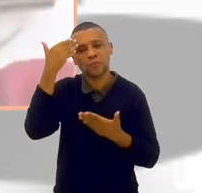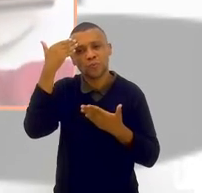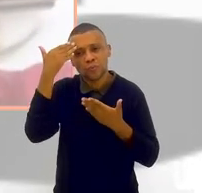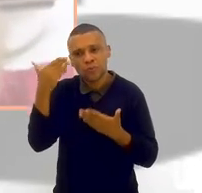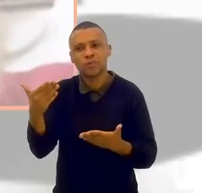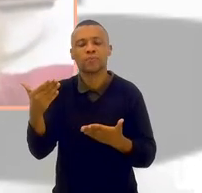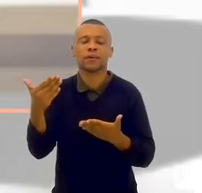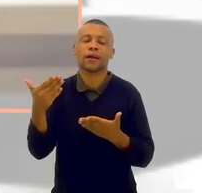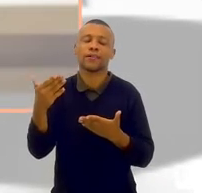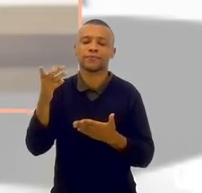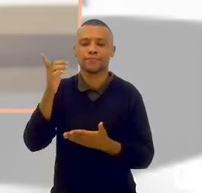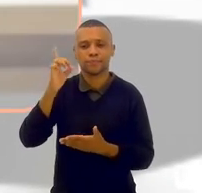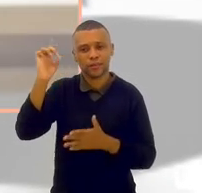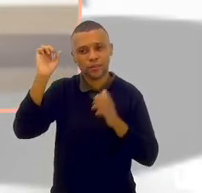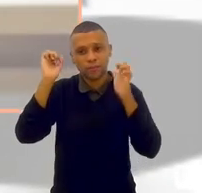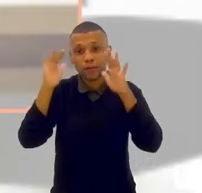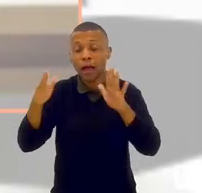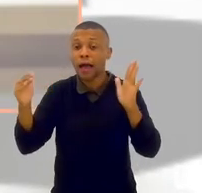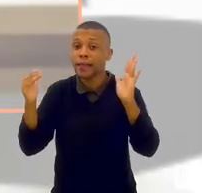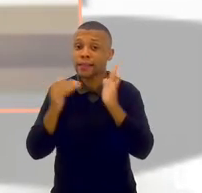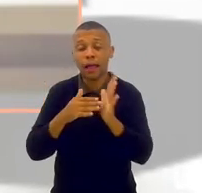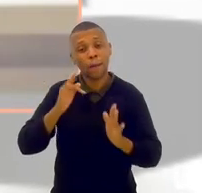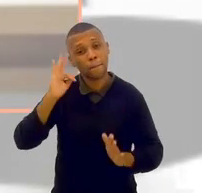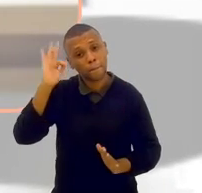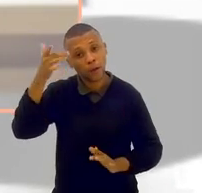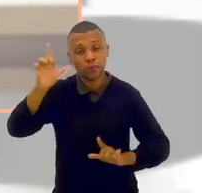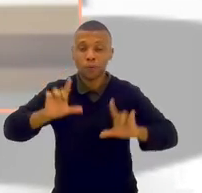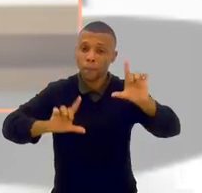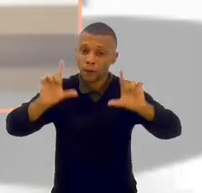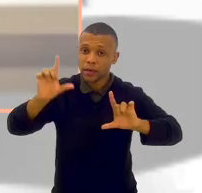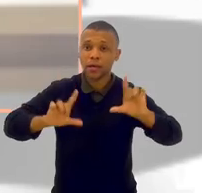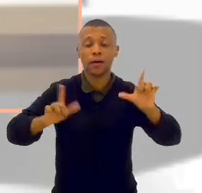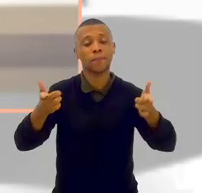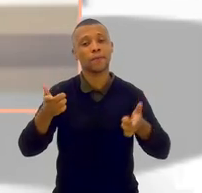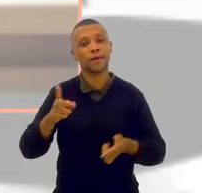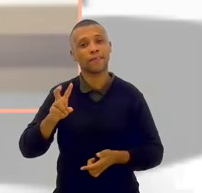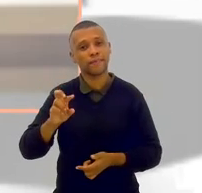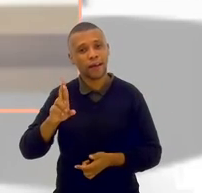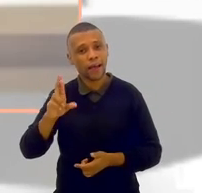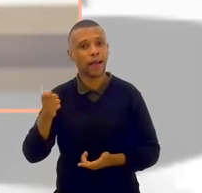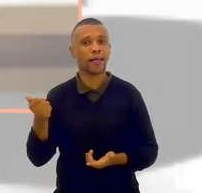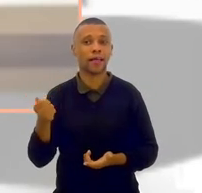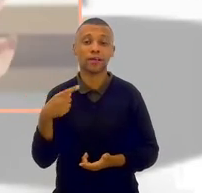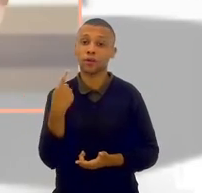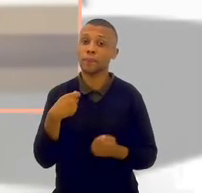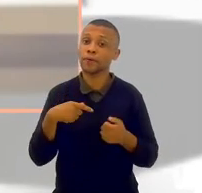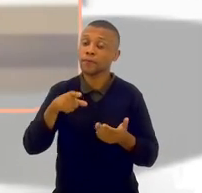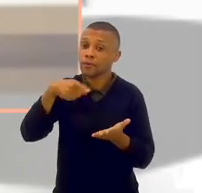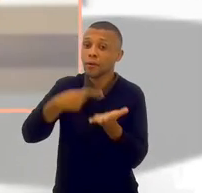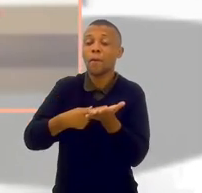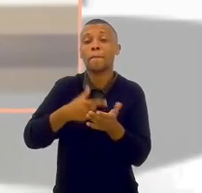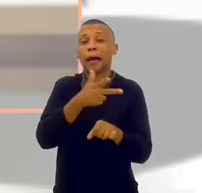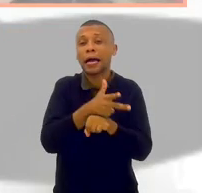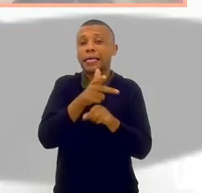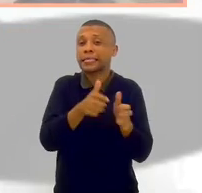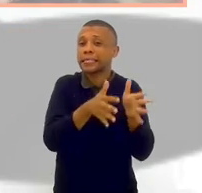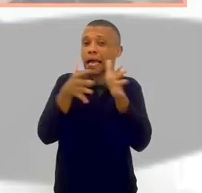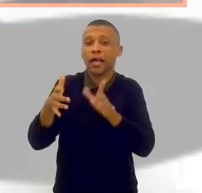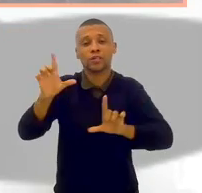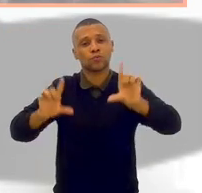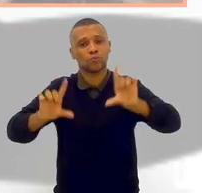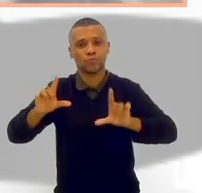você, fica com Deus. Até o próximo programa. Até o próximo programa, Vera, porque a gente tem que fazer uma Sim. série de muitos,